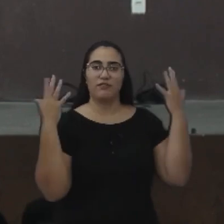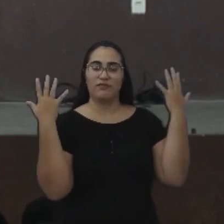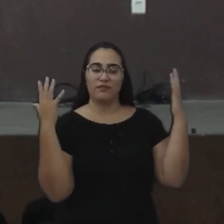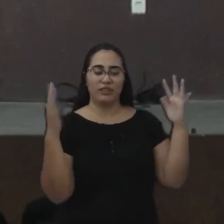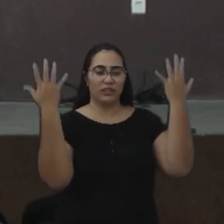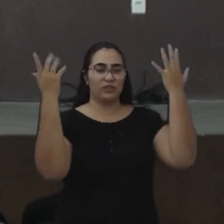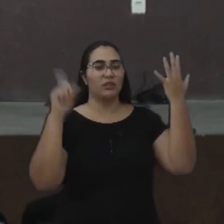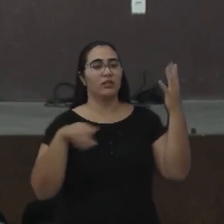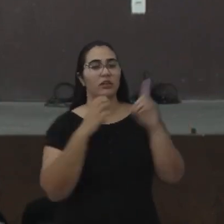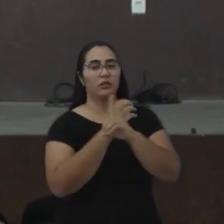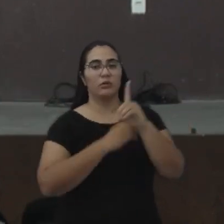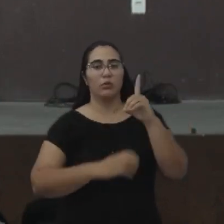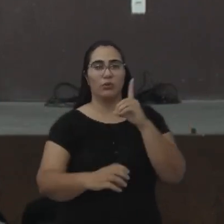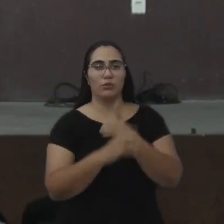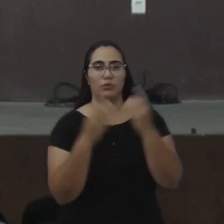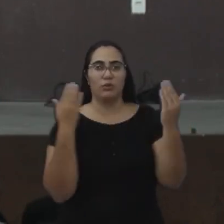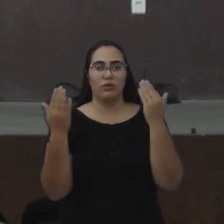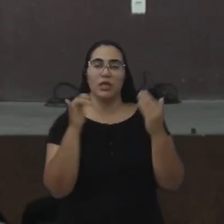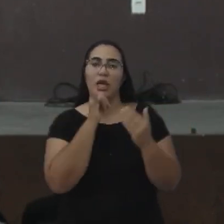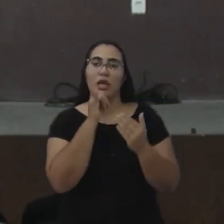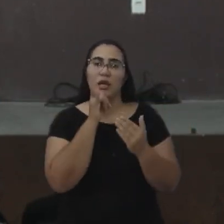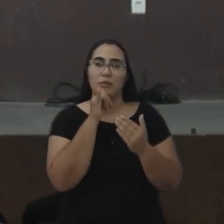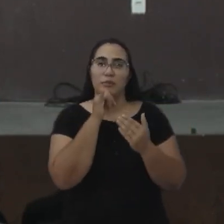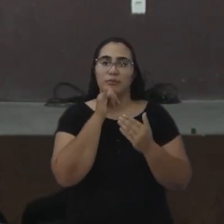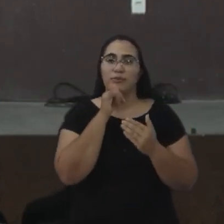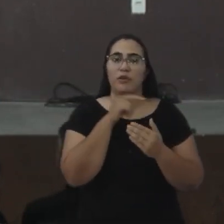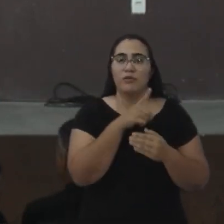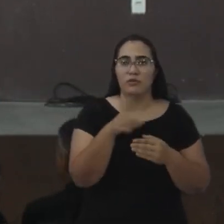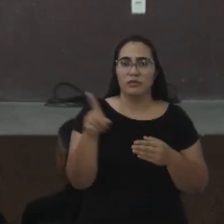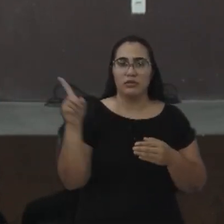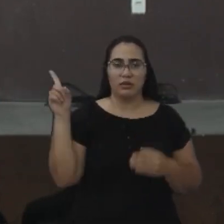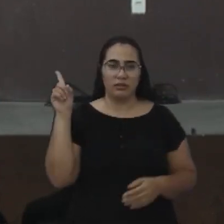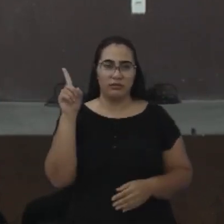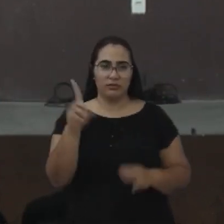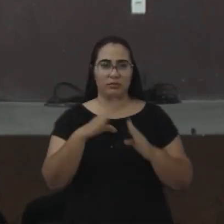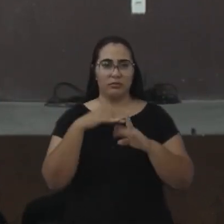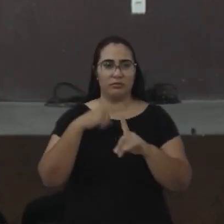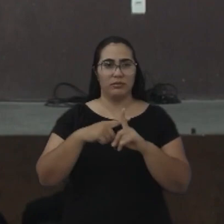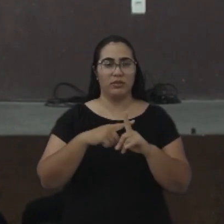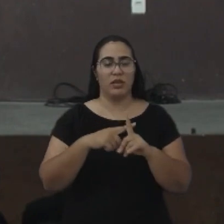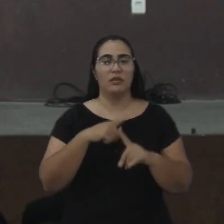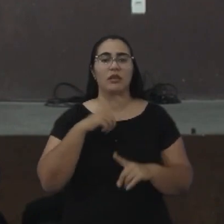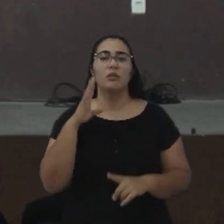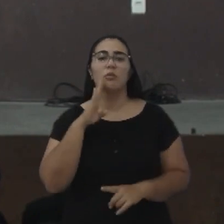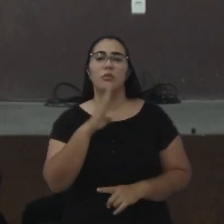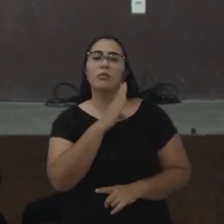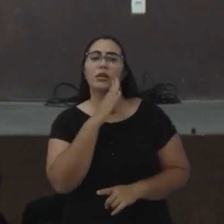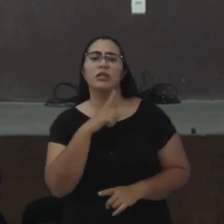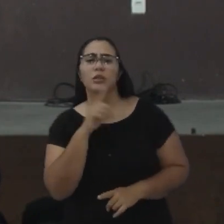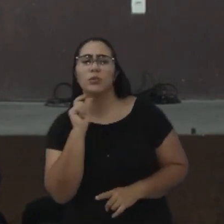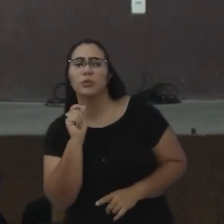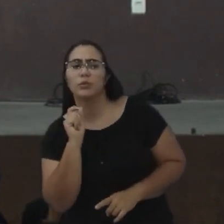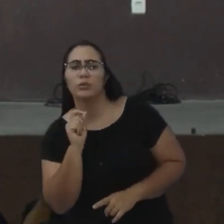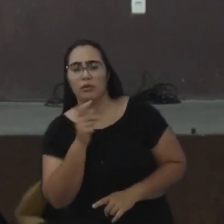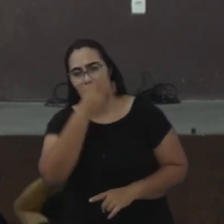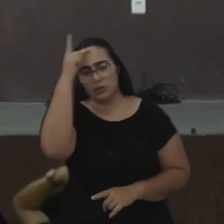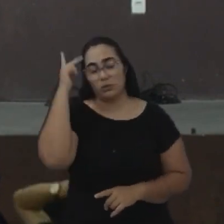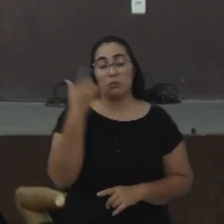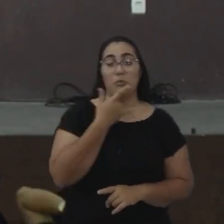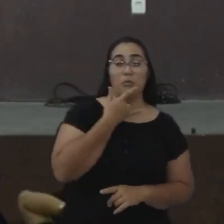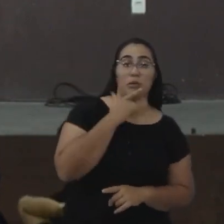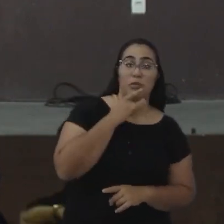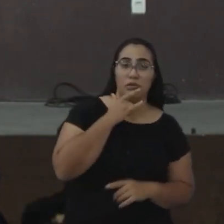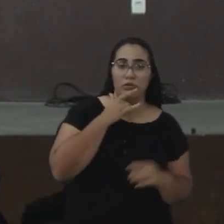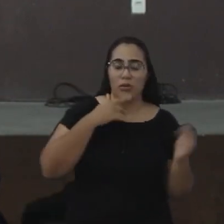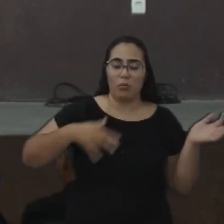lá. Quando você está vindo aqui para a igreja, você passa na frente dos bares. O que é que está acontecendo na frente dos bares? O pessoal está bebendo, tocando